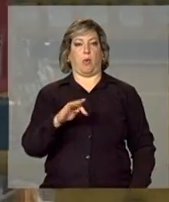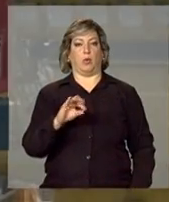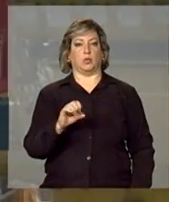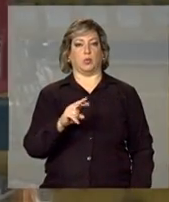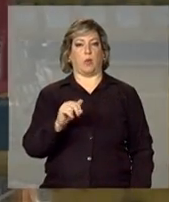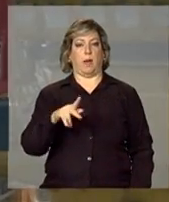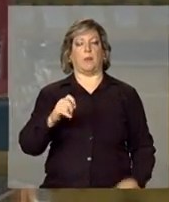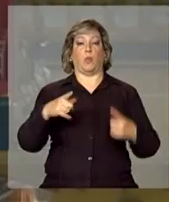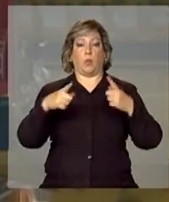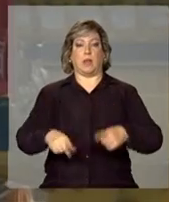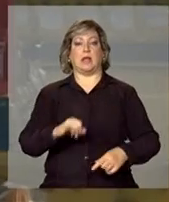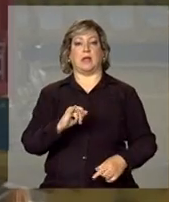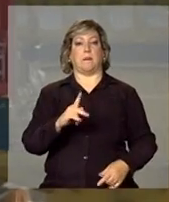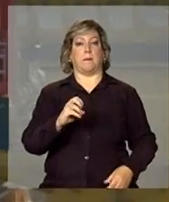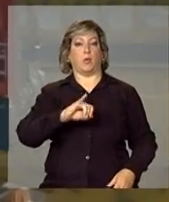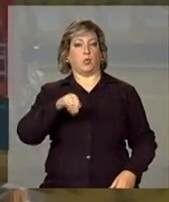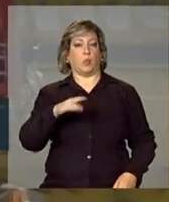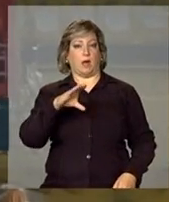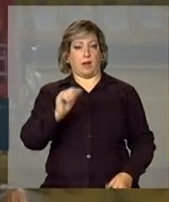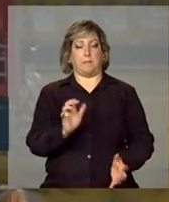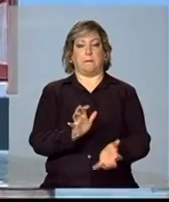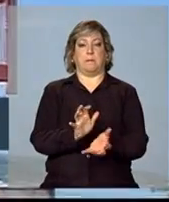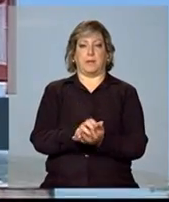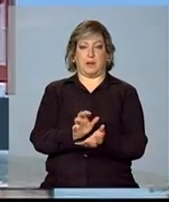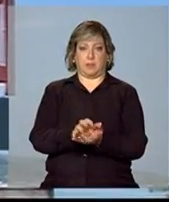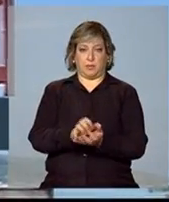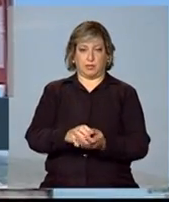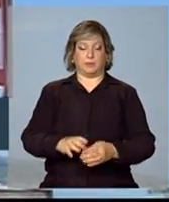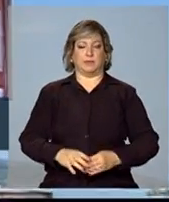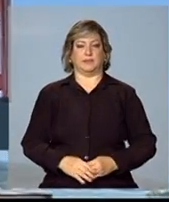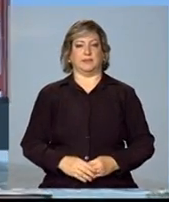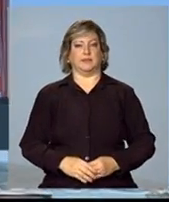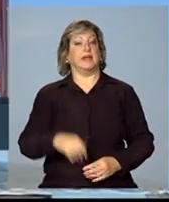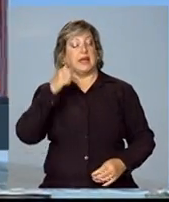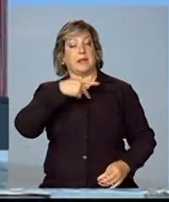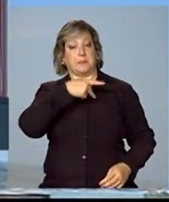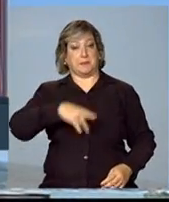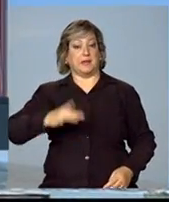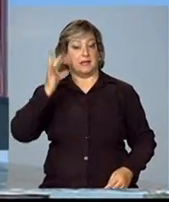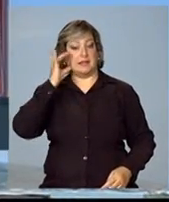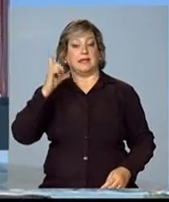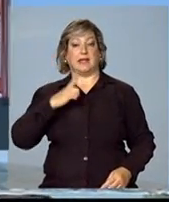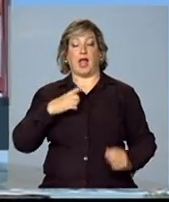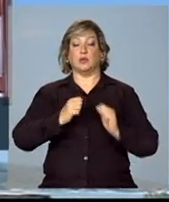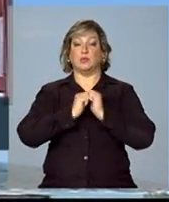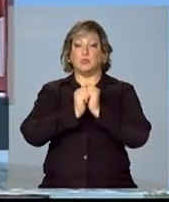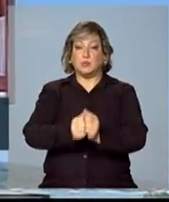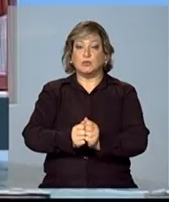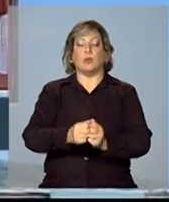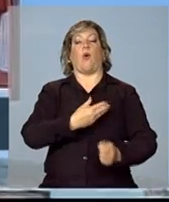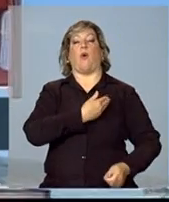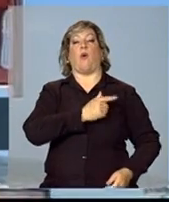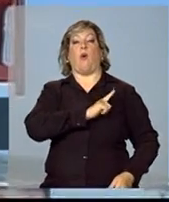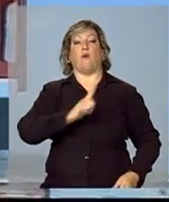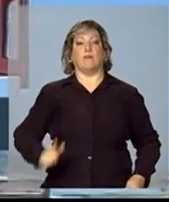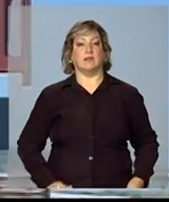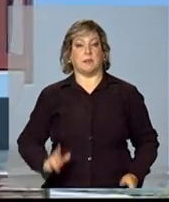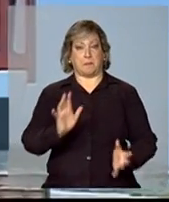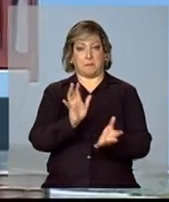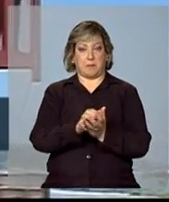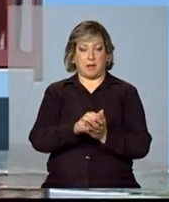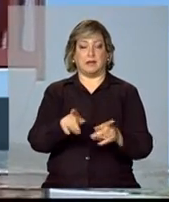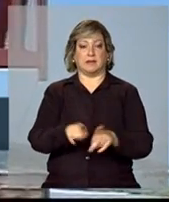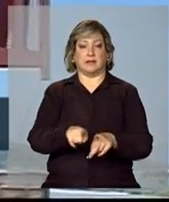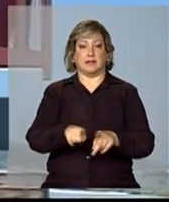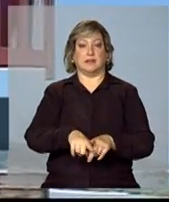em Ipojuca Pernambuco a presidenta está acompanhada do governador de Pernambuco Eduardo Campos da